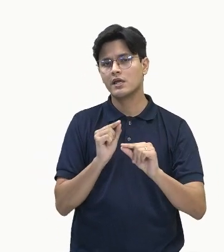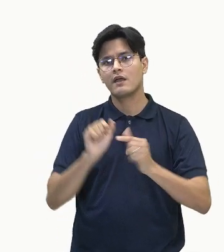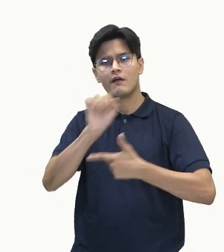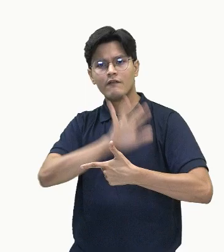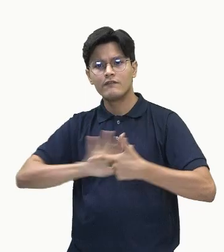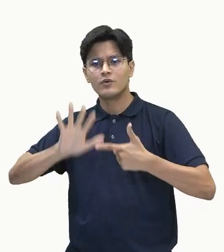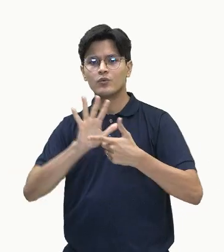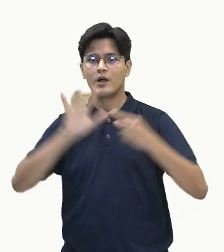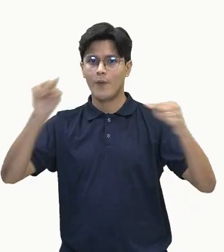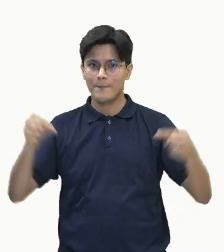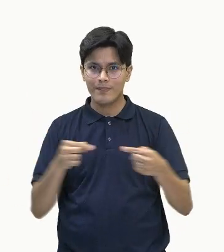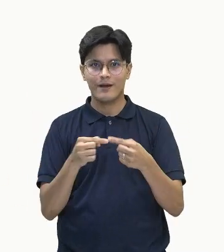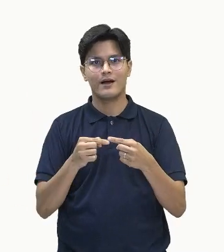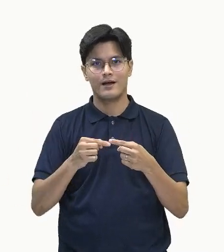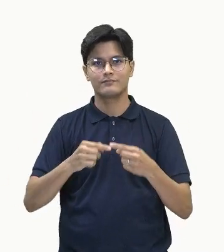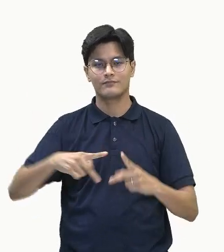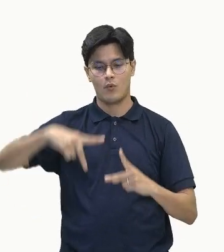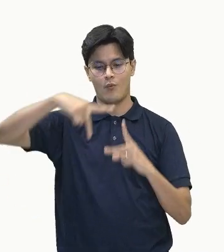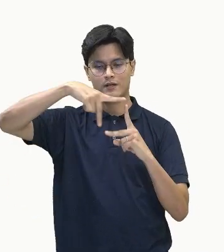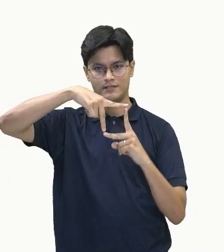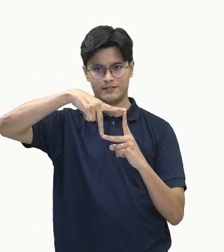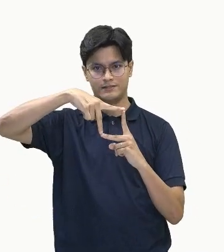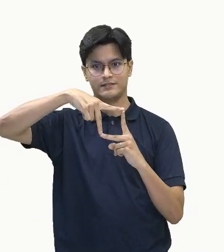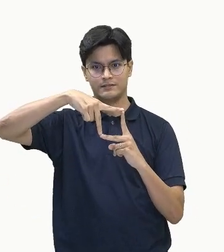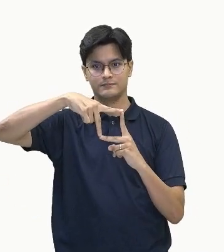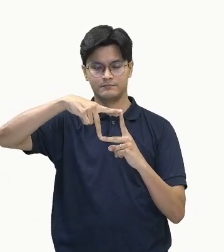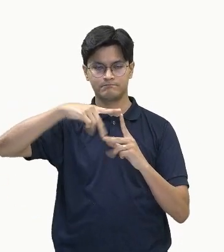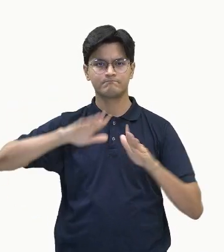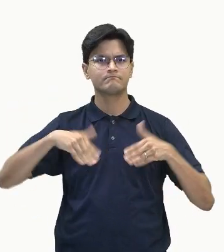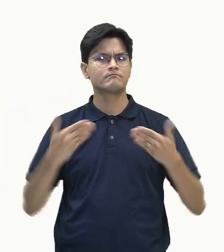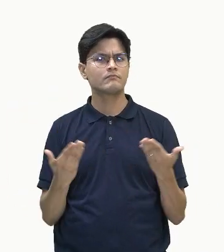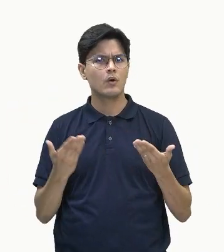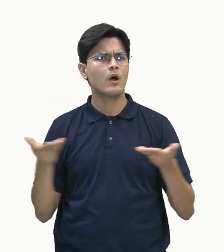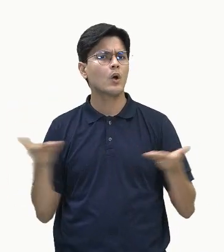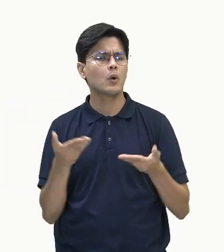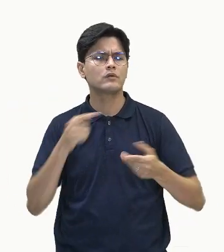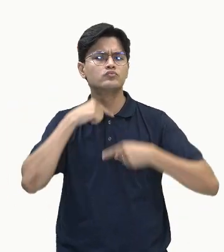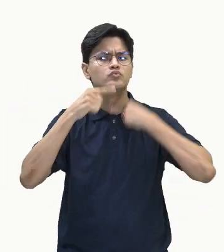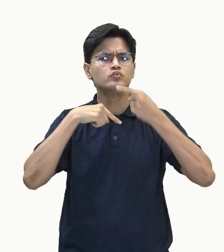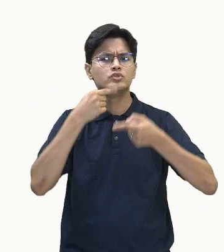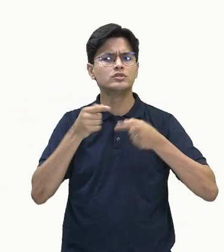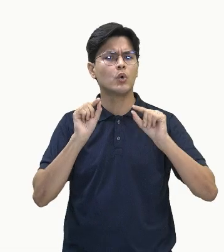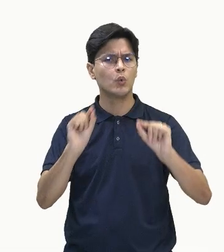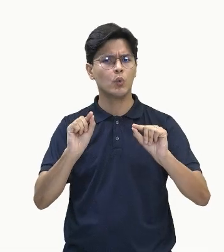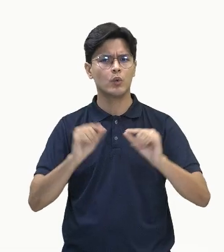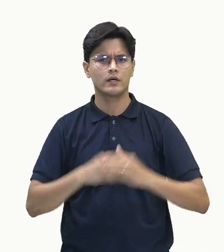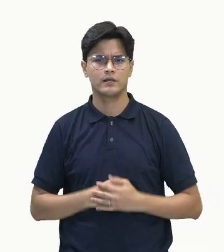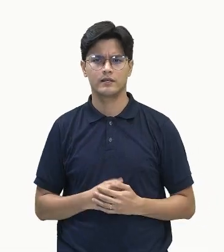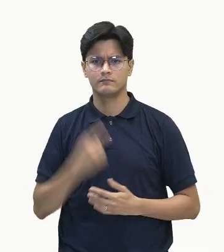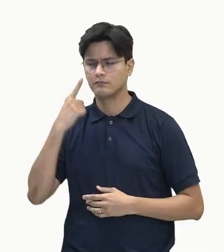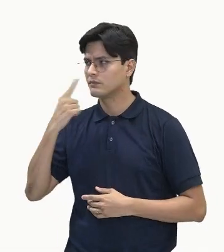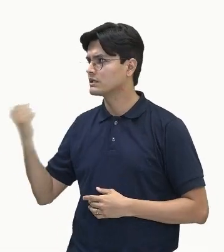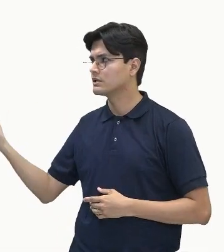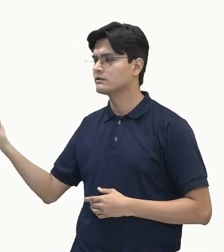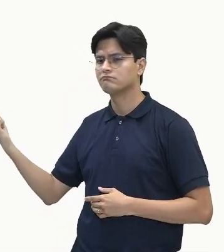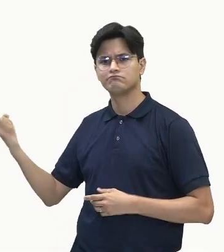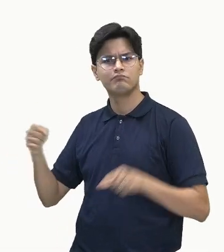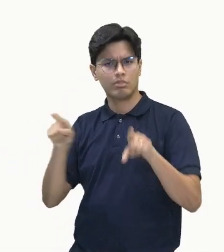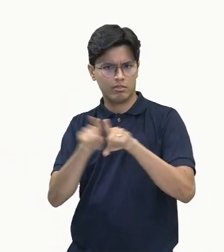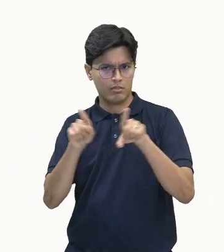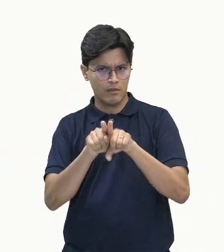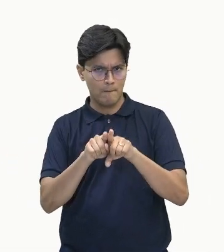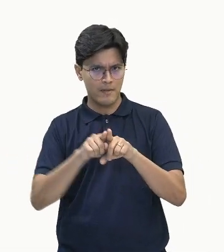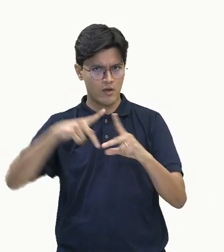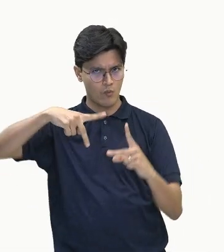era um quadrado. A pergunta que fica aqui é a seguinte: será que essa figura também é um quadrado? É o que a gente